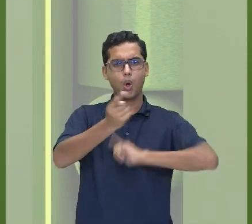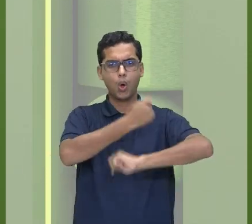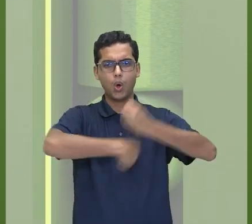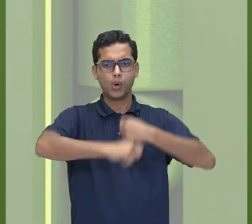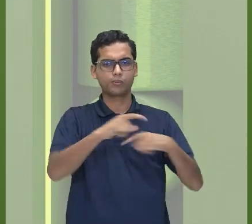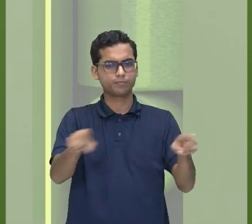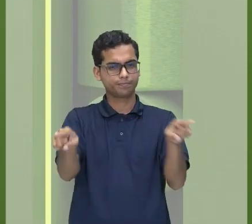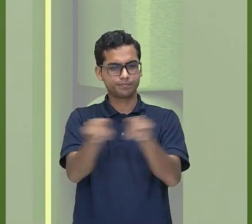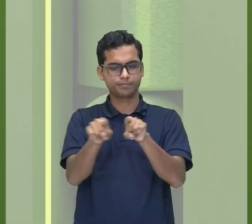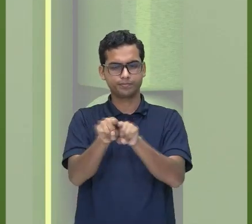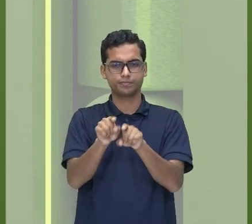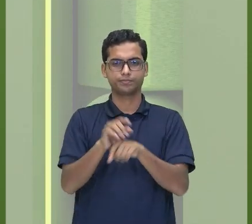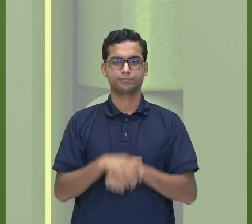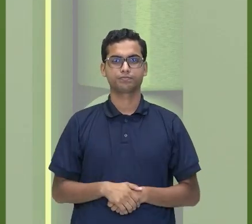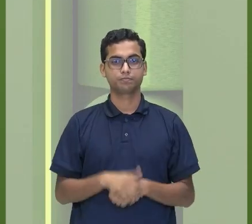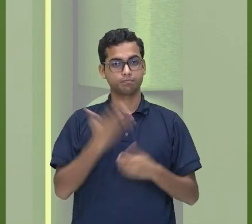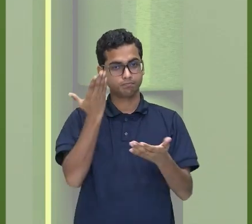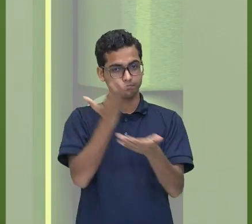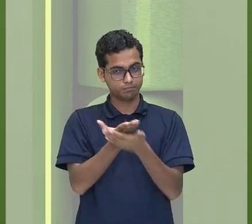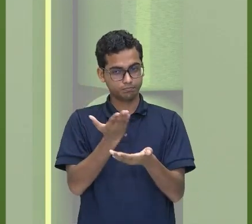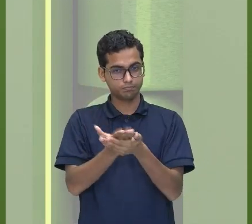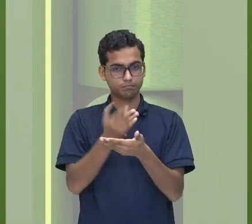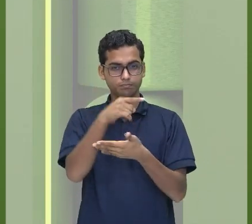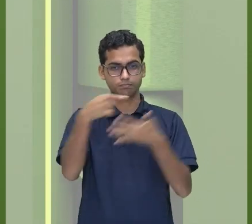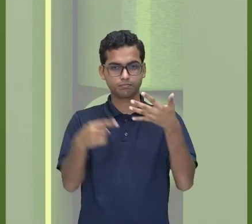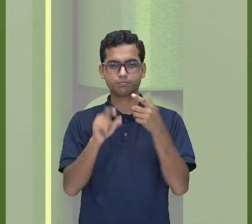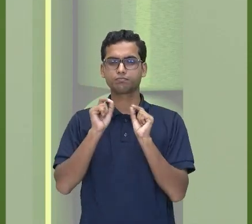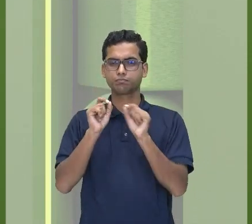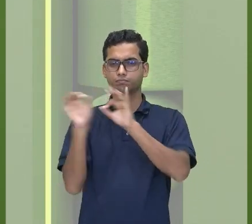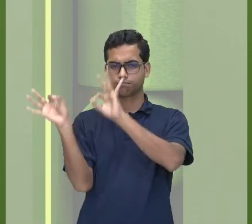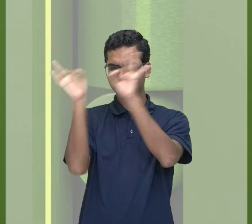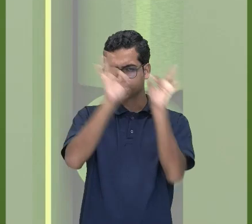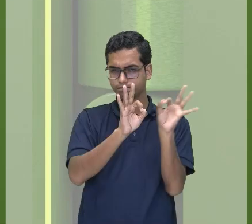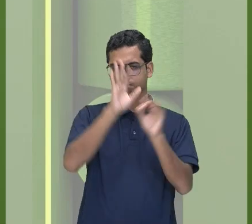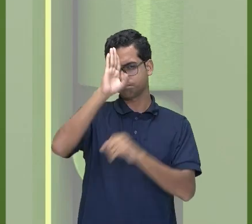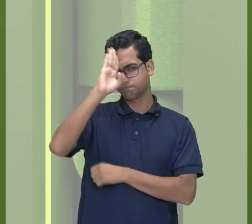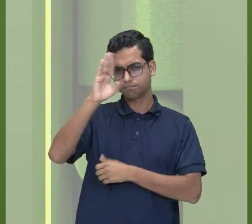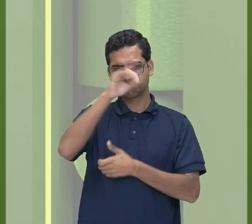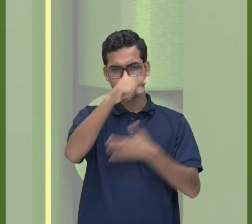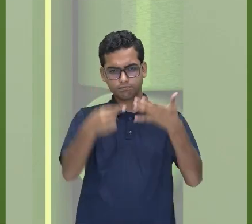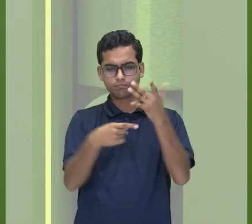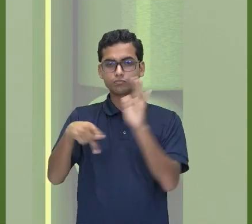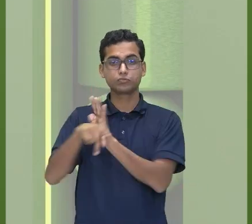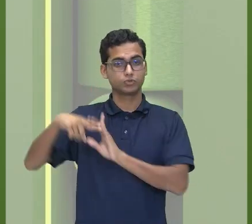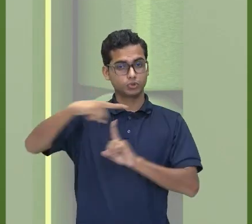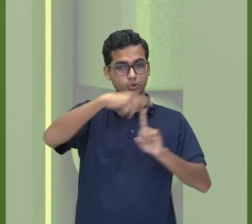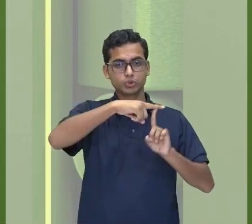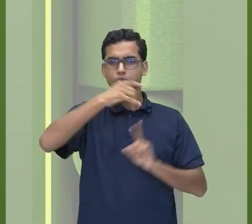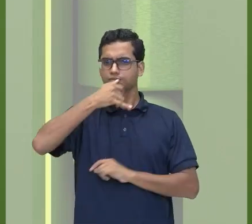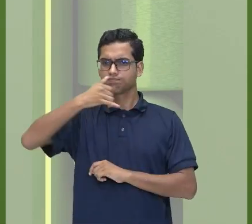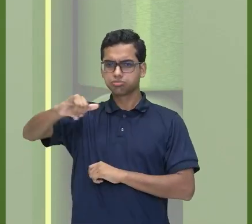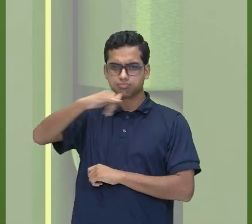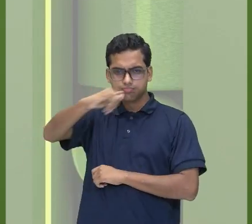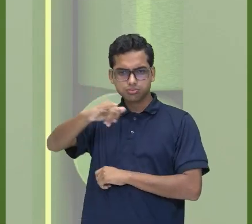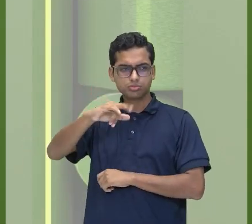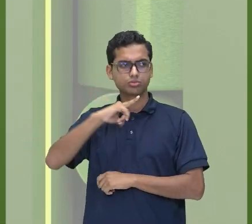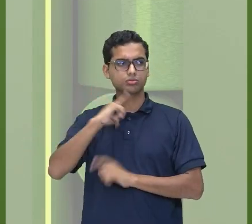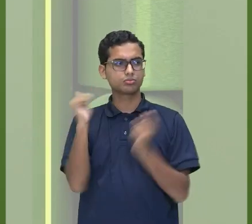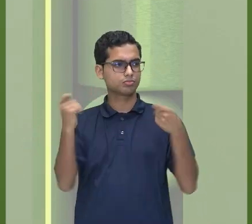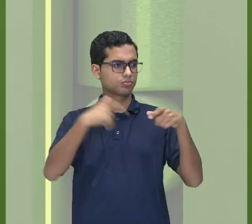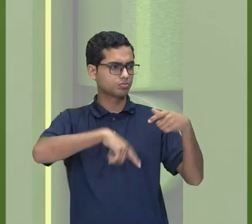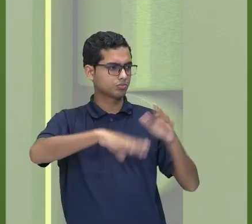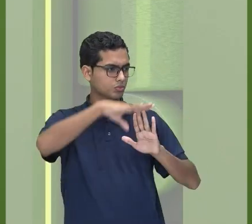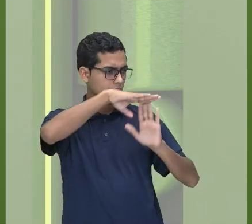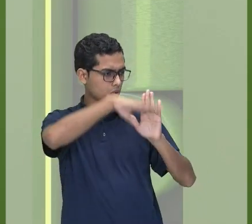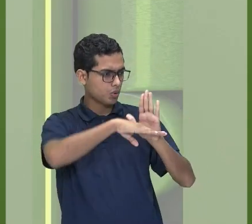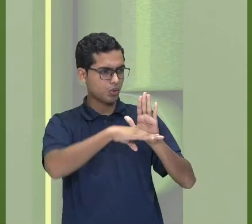gente viu aí um pouco sobre esses principais, né, ou essas principais fontes de energia que podem ser classificadas